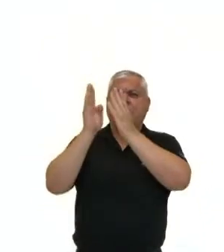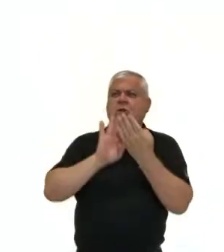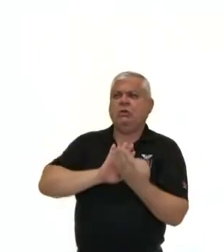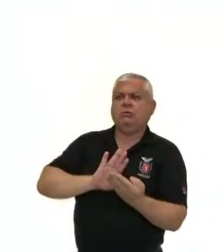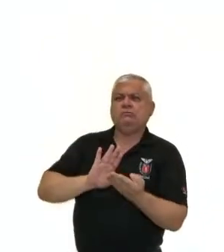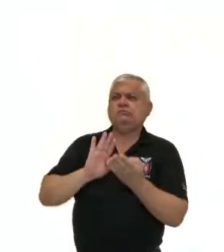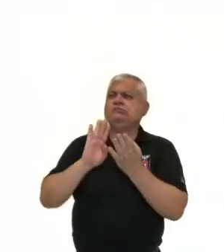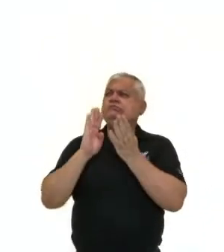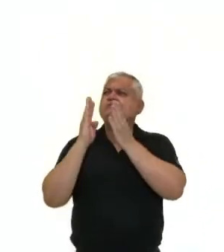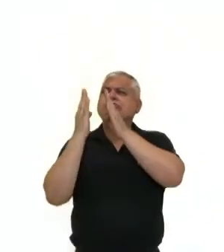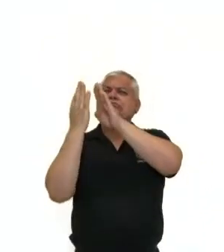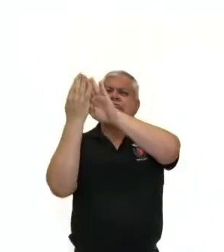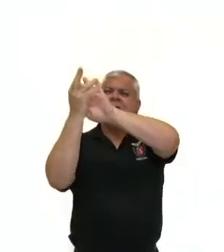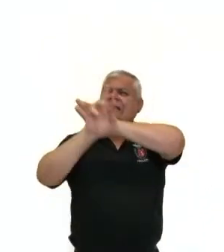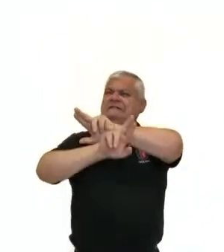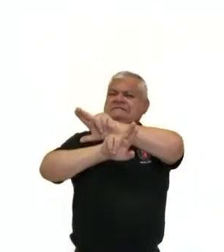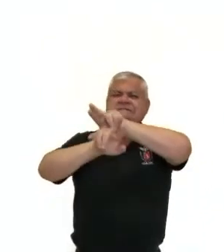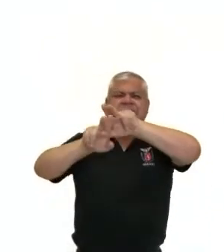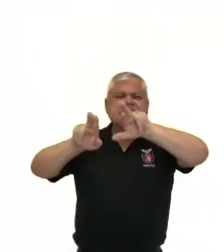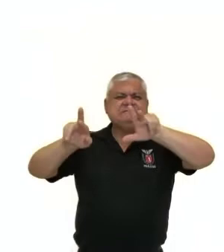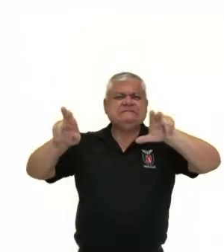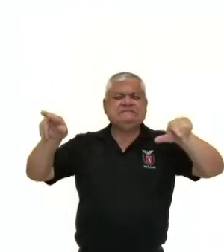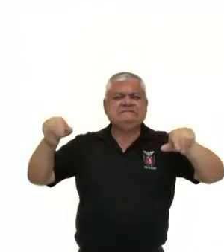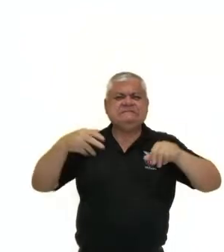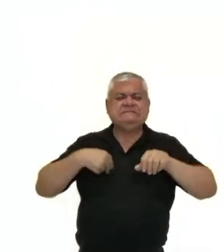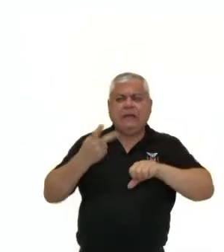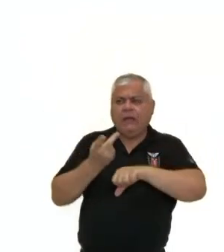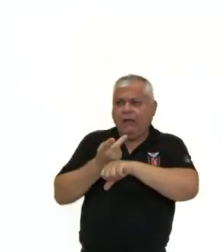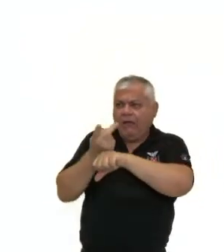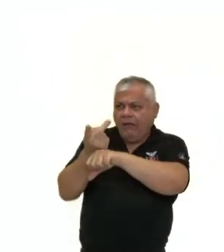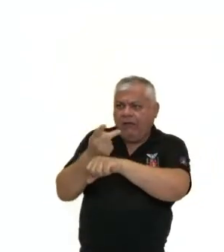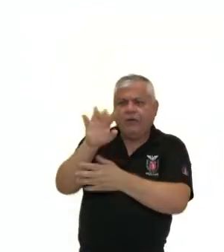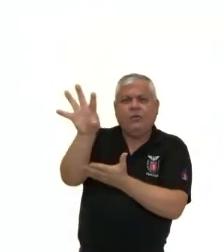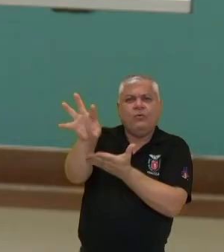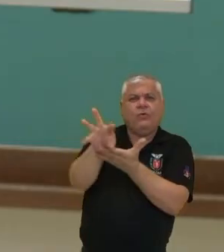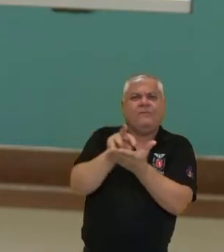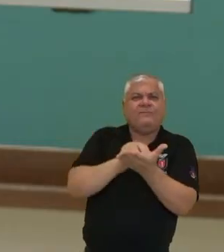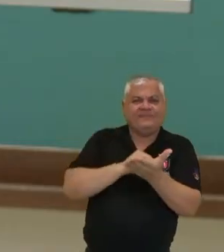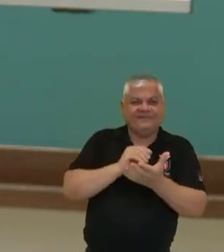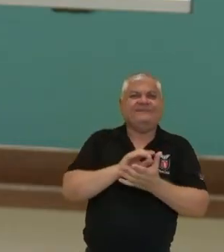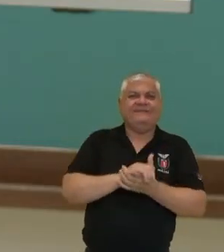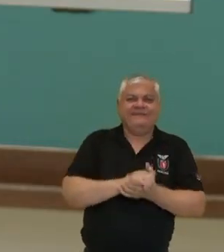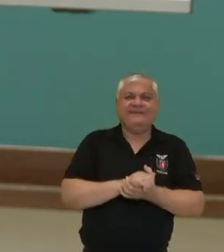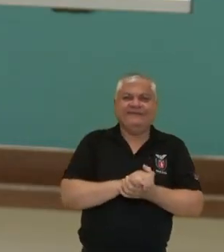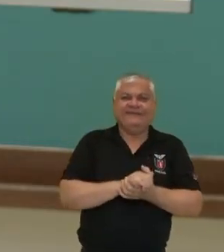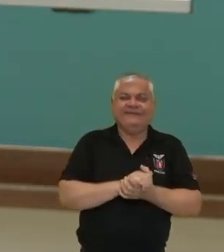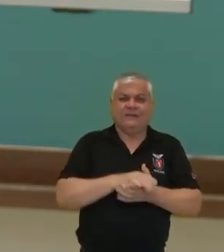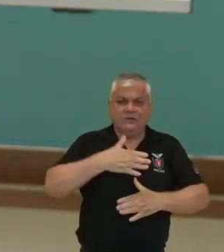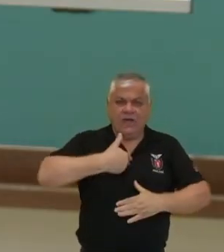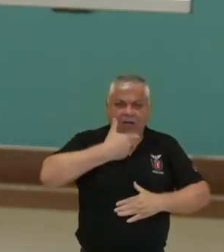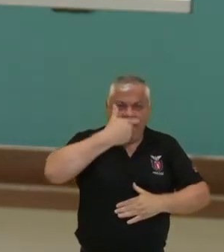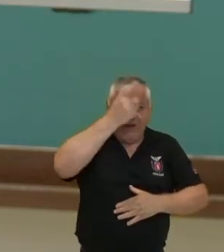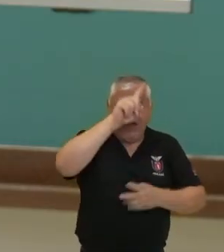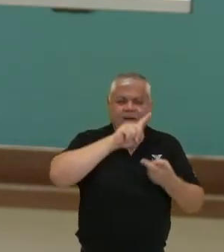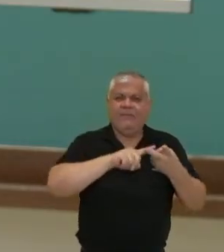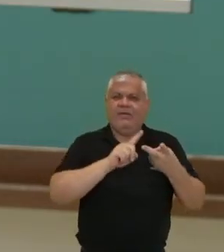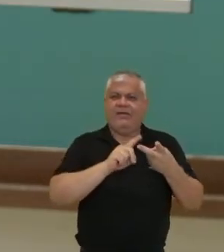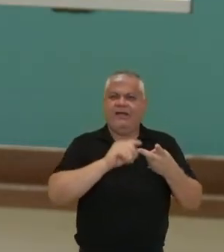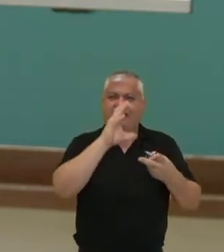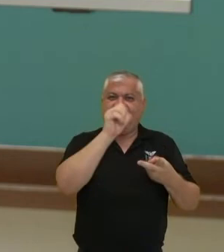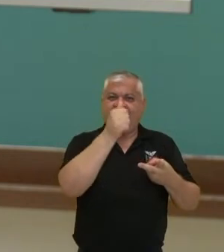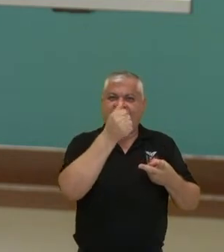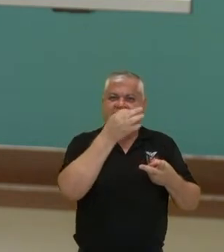Kuwait Bahrein e Arábia Saudita buscaram seguir o mesmo modelo quando nós falamos isso é interessante